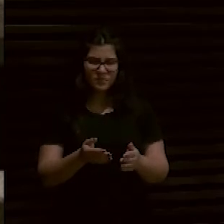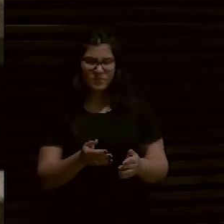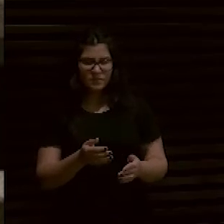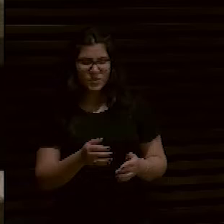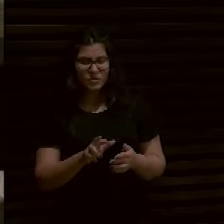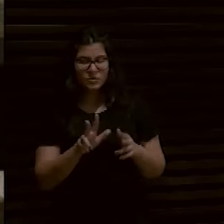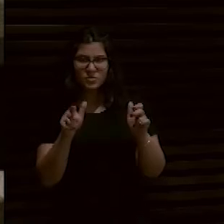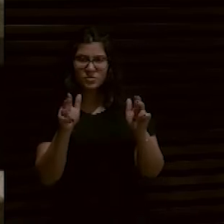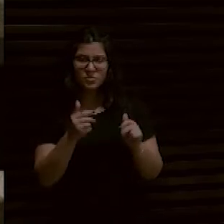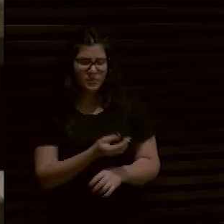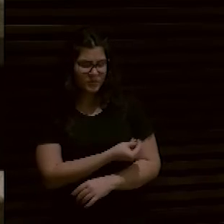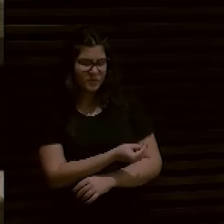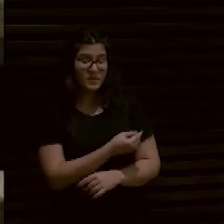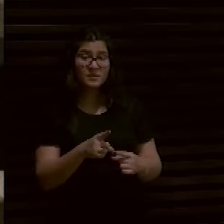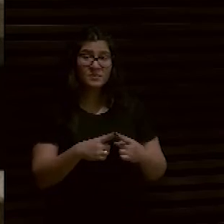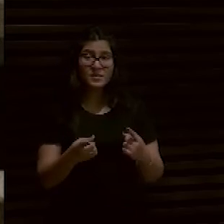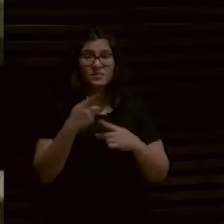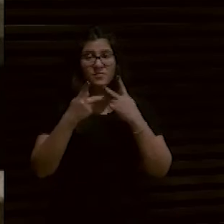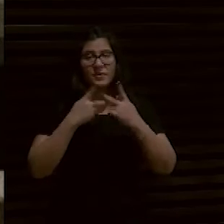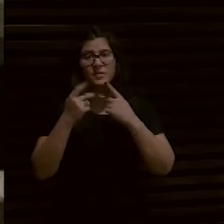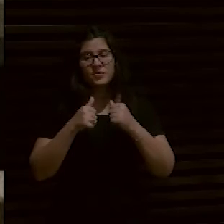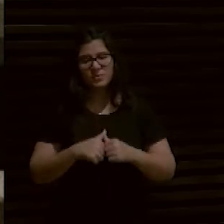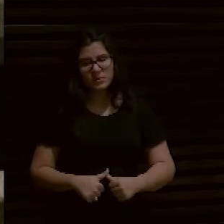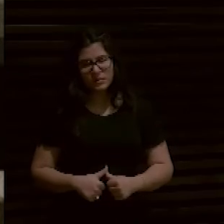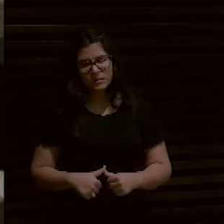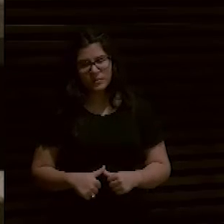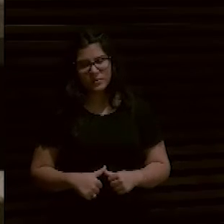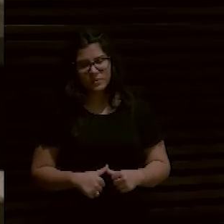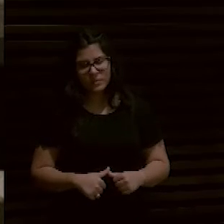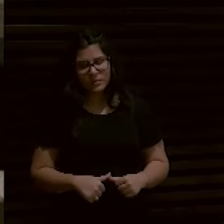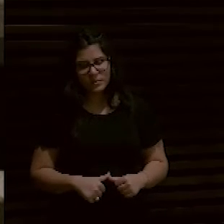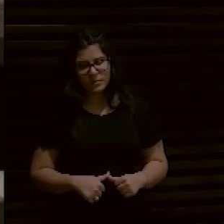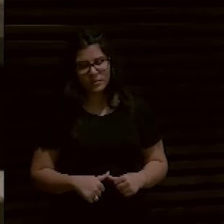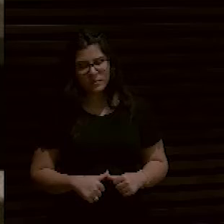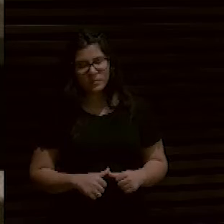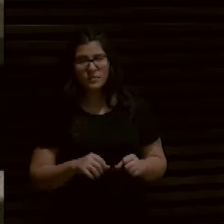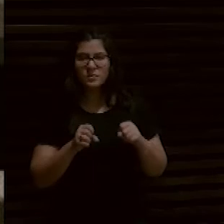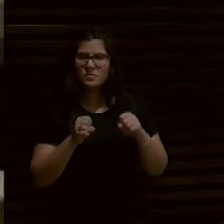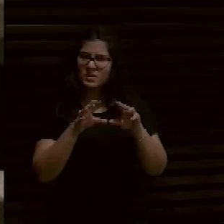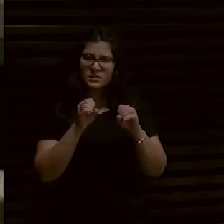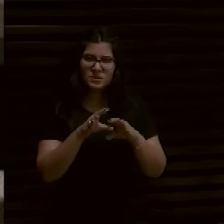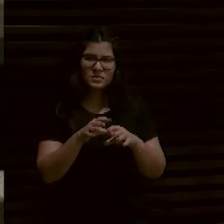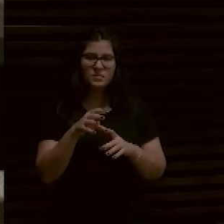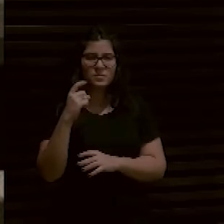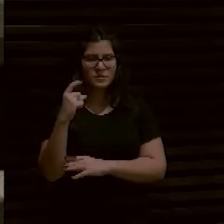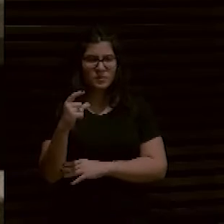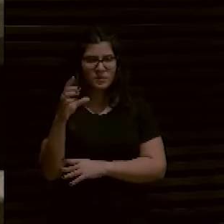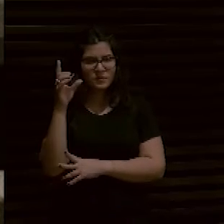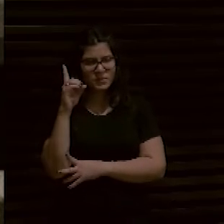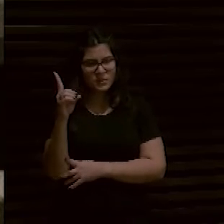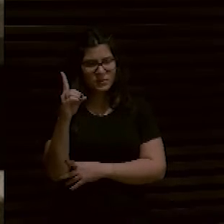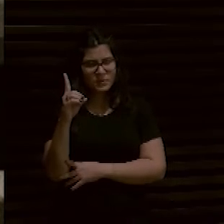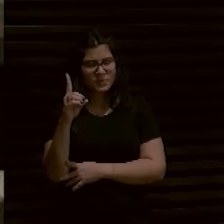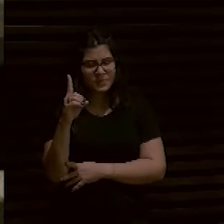estou dizendo isso para aqueles que anunciam a palavra de Deus. E a gente tem visto